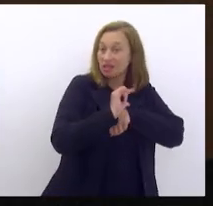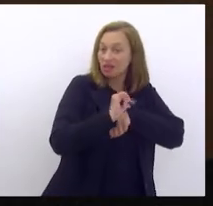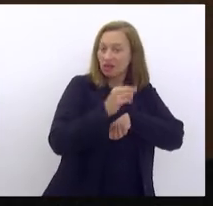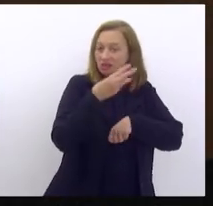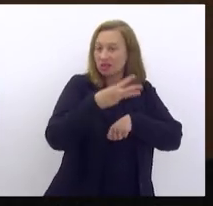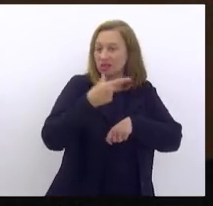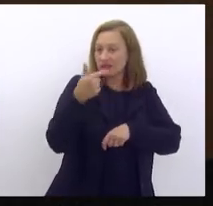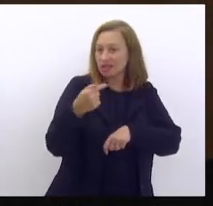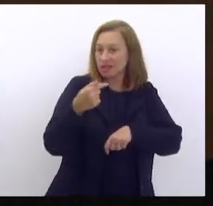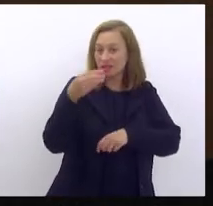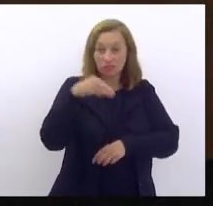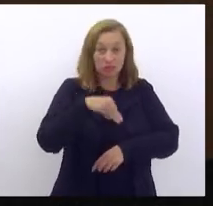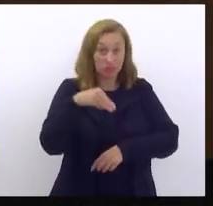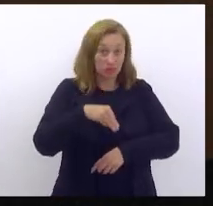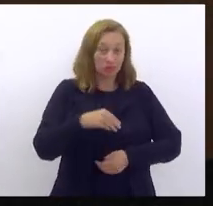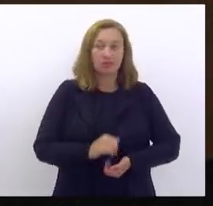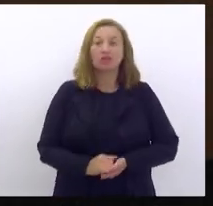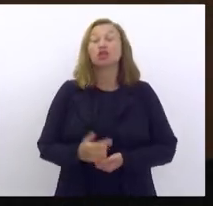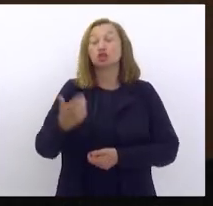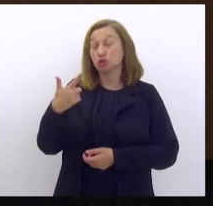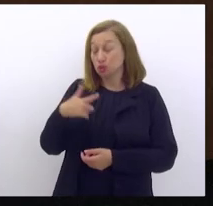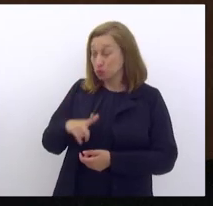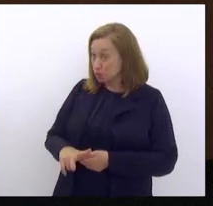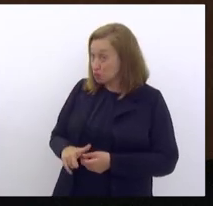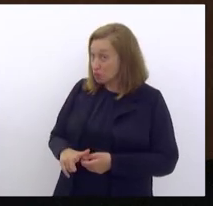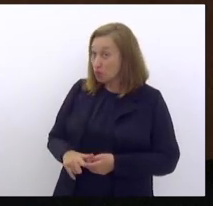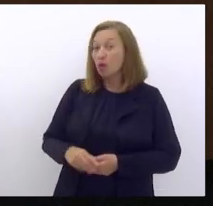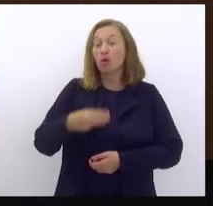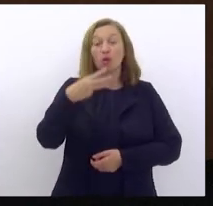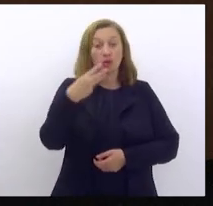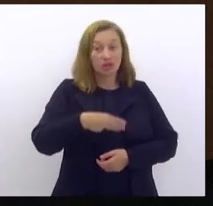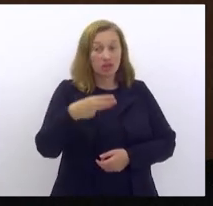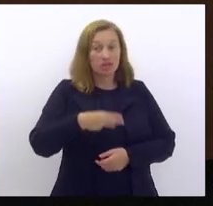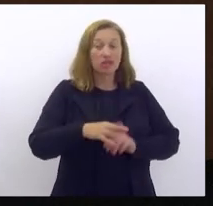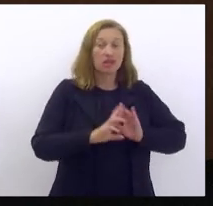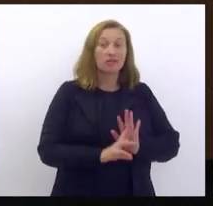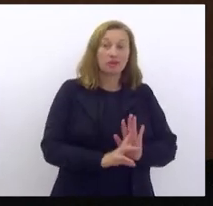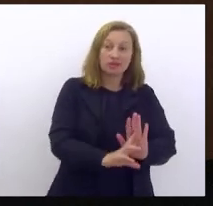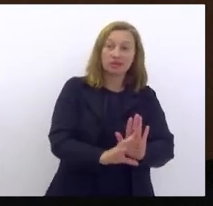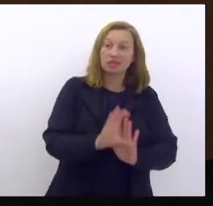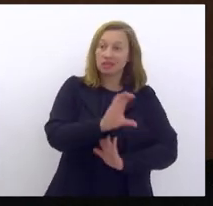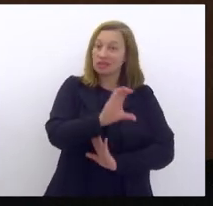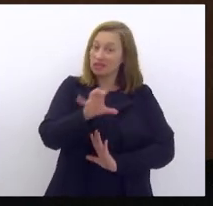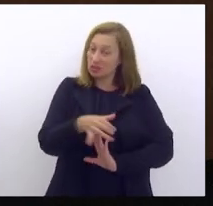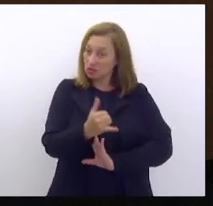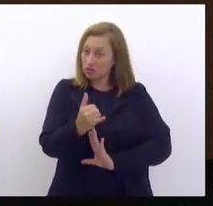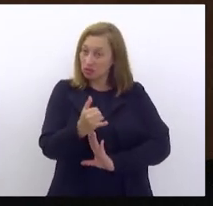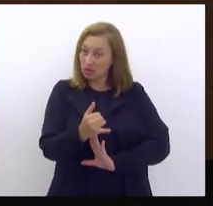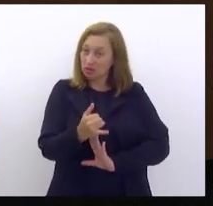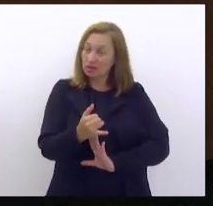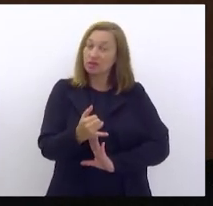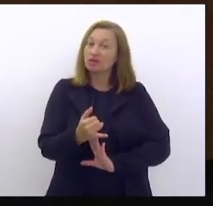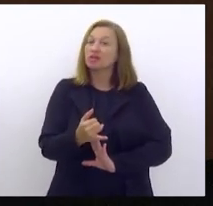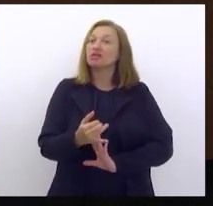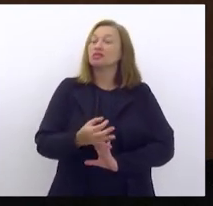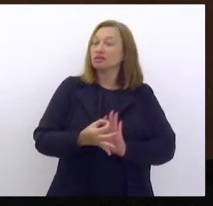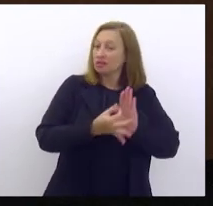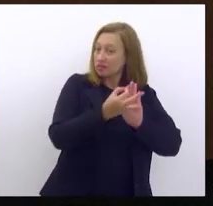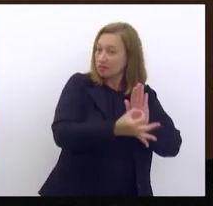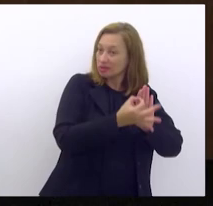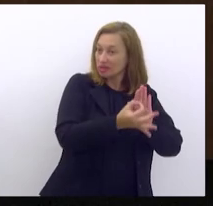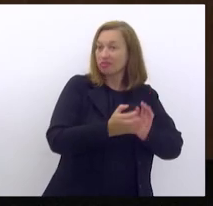e 37 minutos. Novamente, o terceiro suplente da CCJ vai dar o